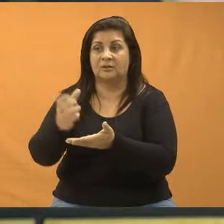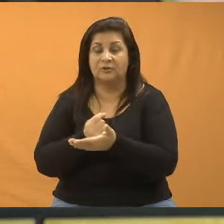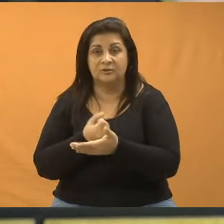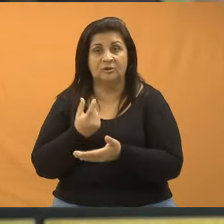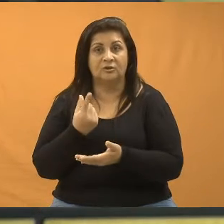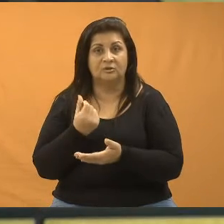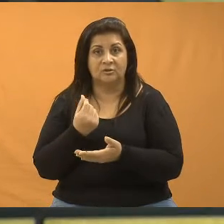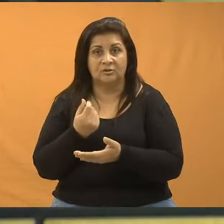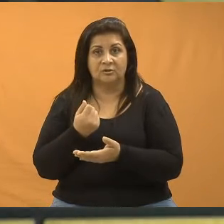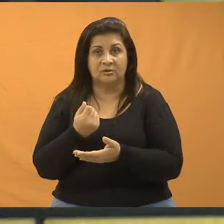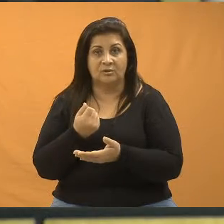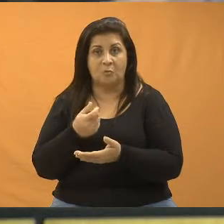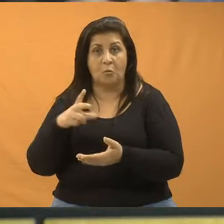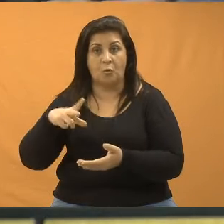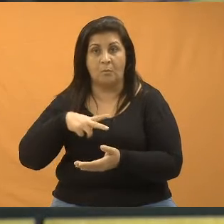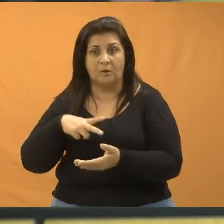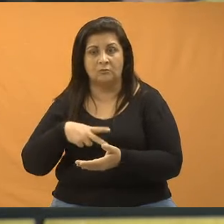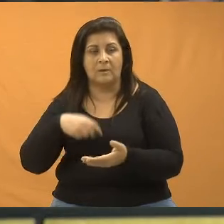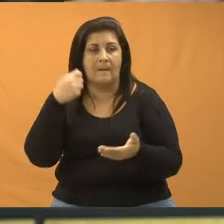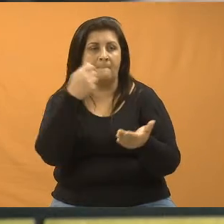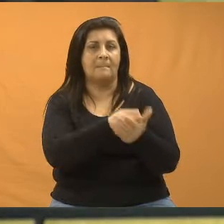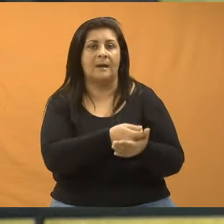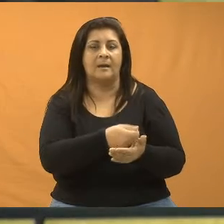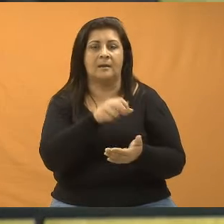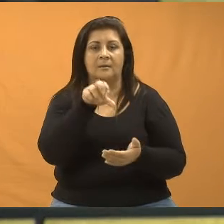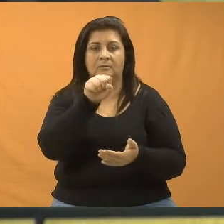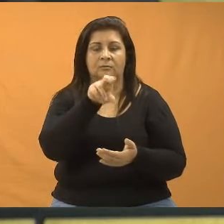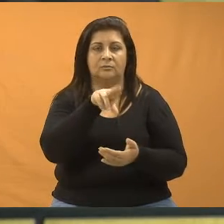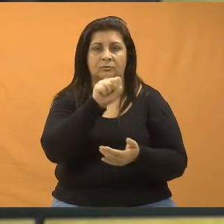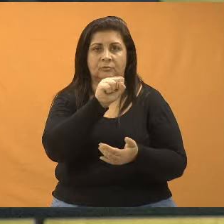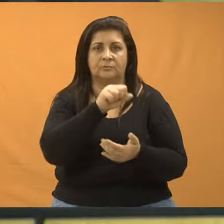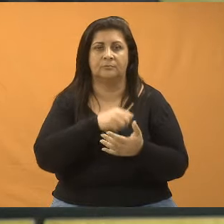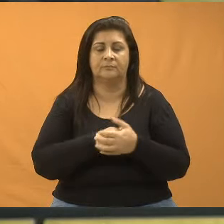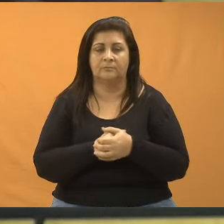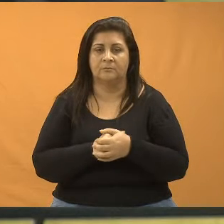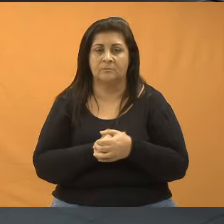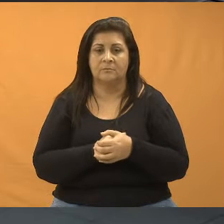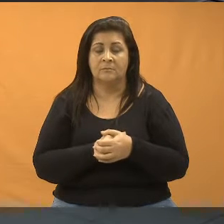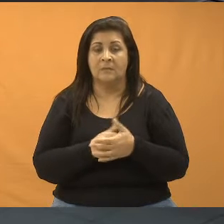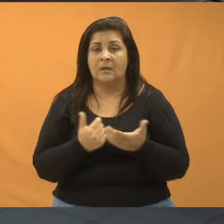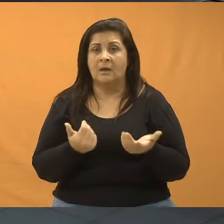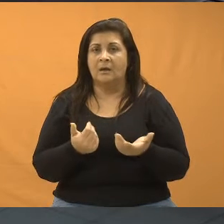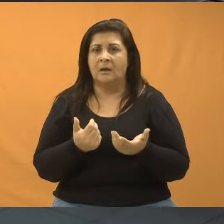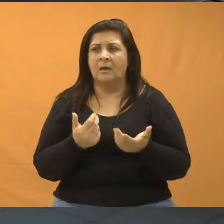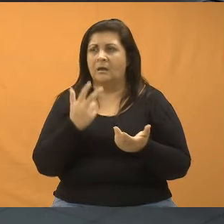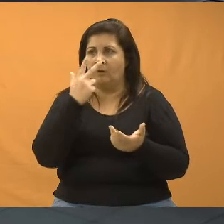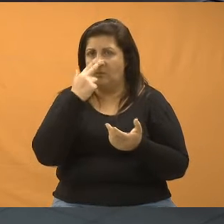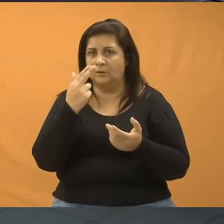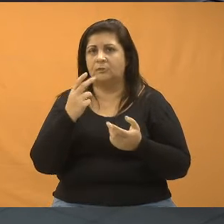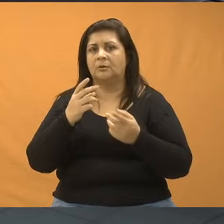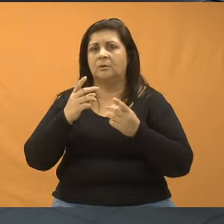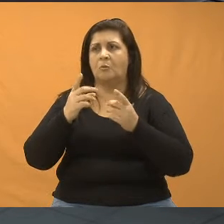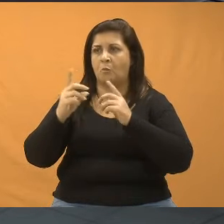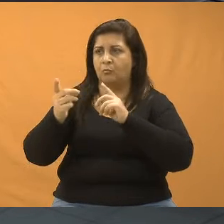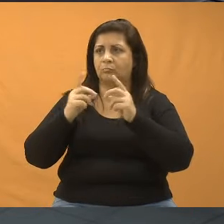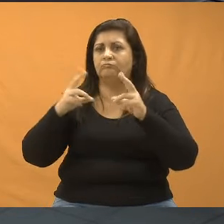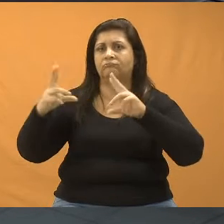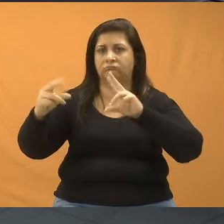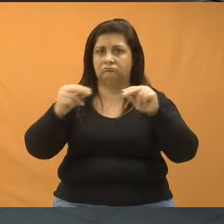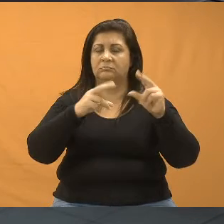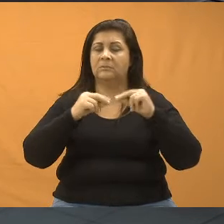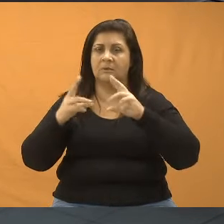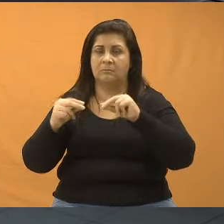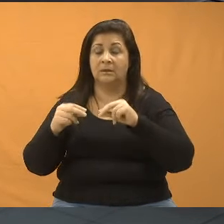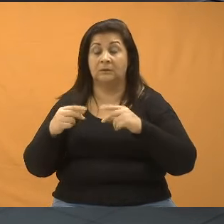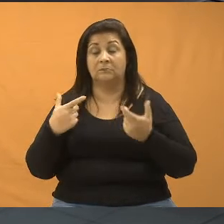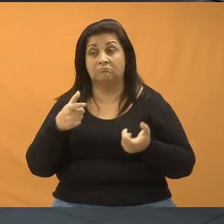no convênio para tapar o buraco do SUS. Desculpe cortar sua fala. Não, imagina, eu acho que é um debate inicial e eu vejo isso com